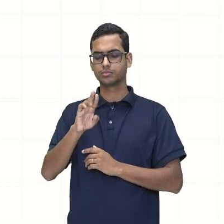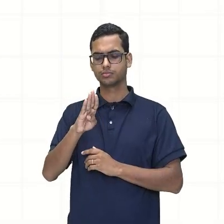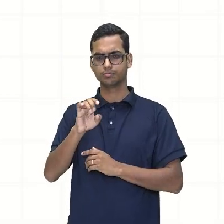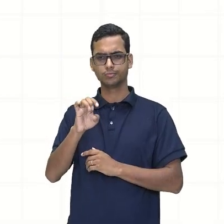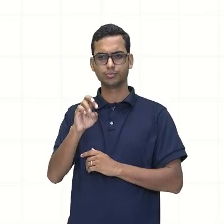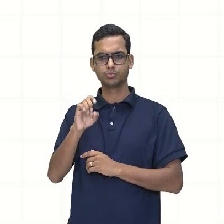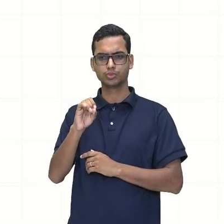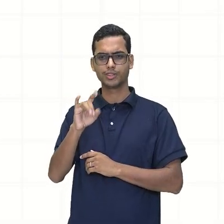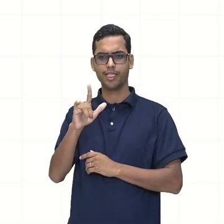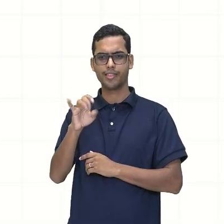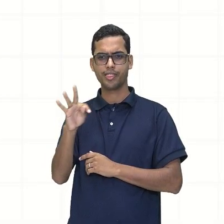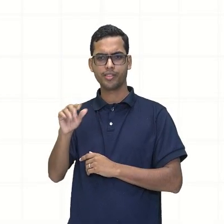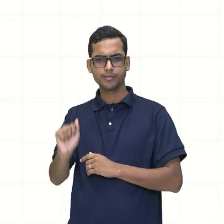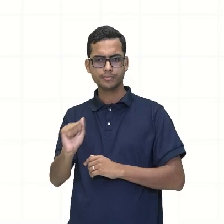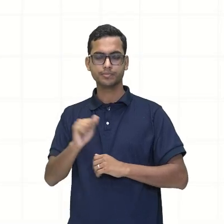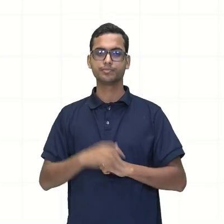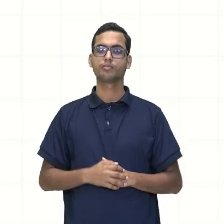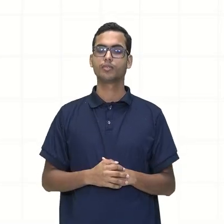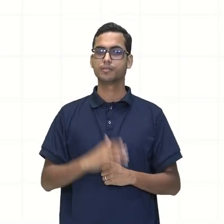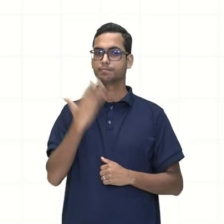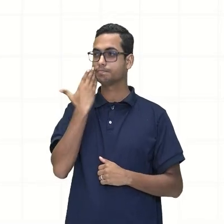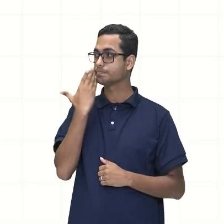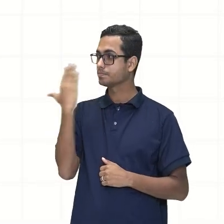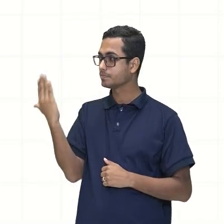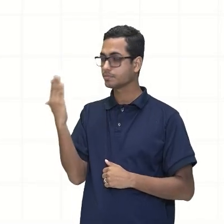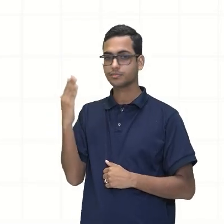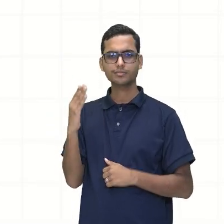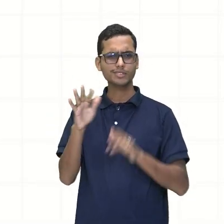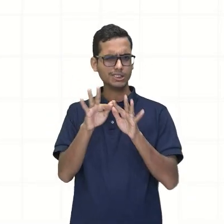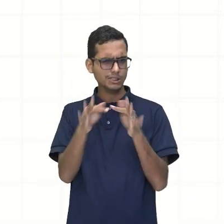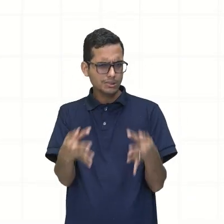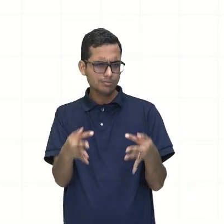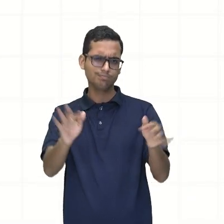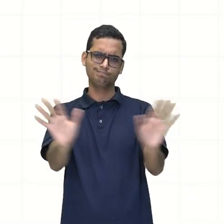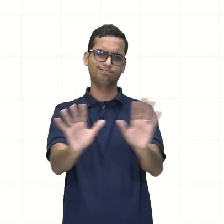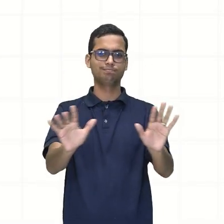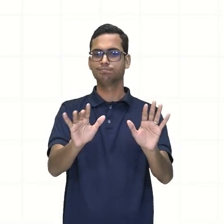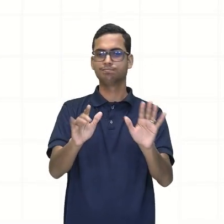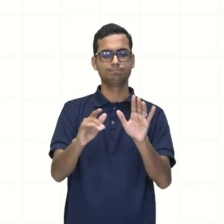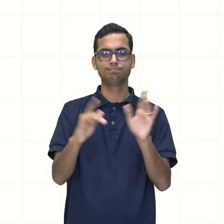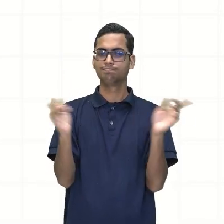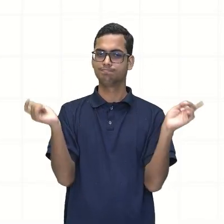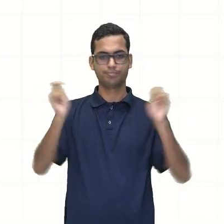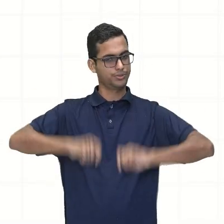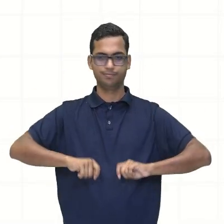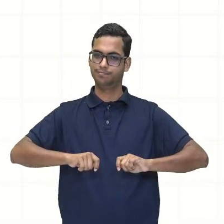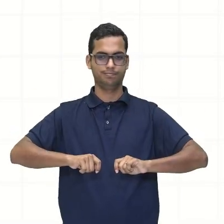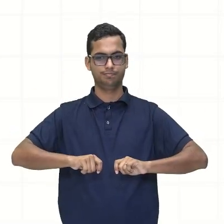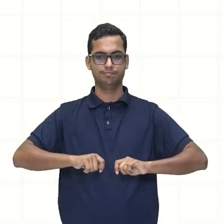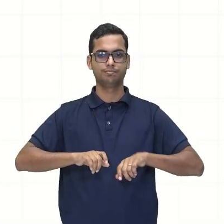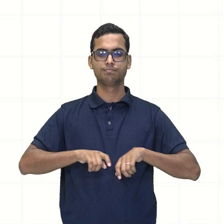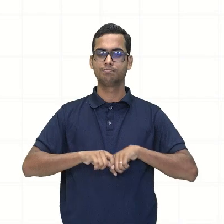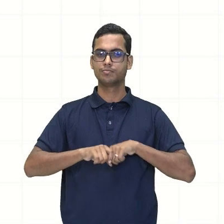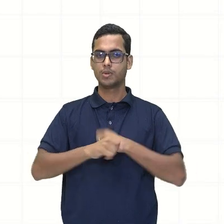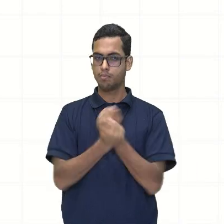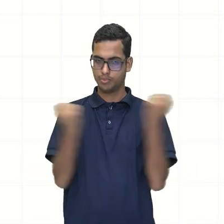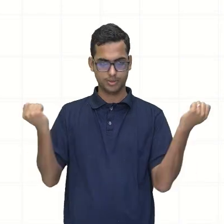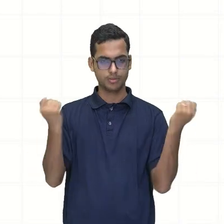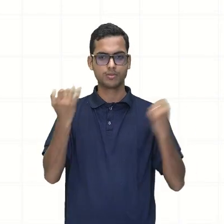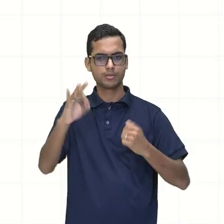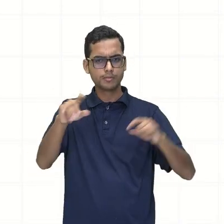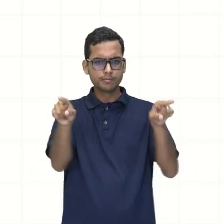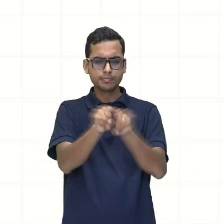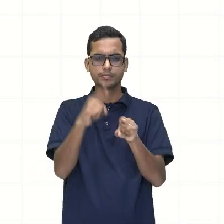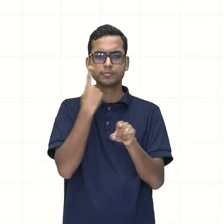5 sobre 12 não é mais possível simplificar, então já é a resposta final. Letra B,